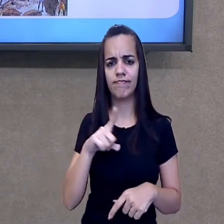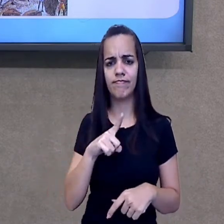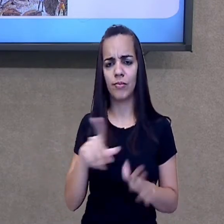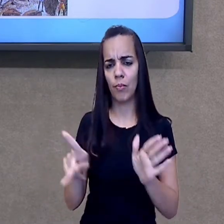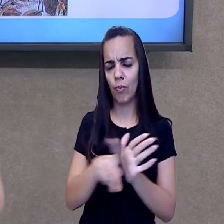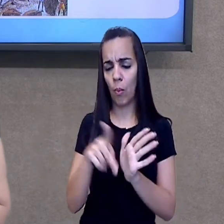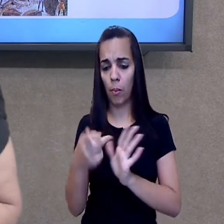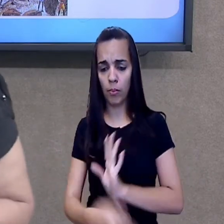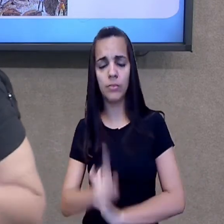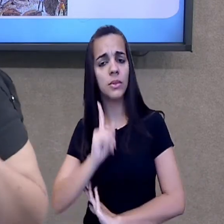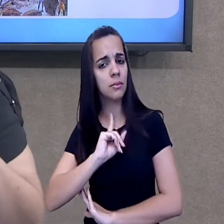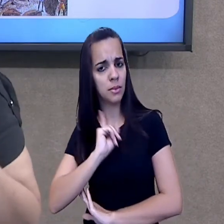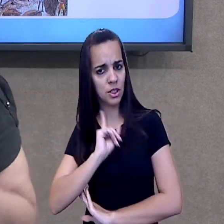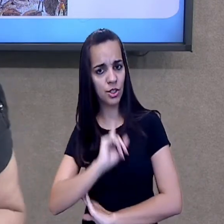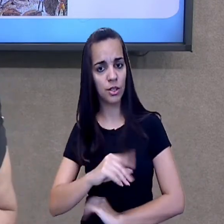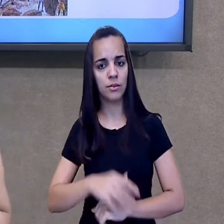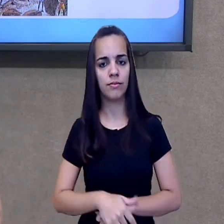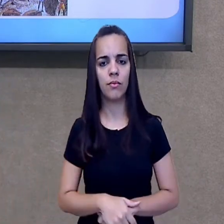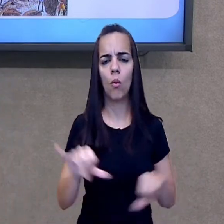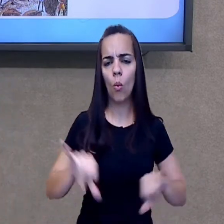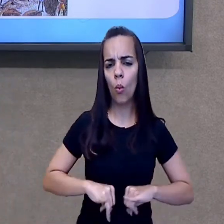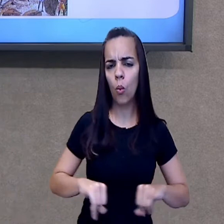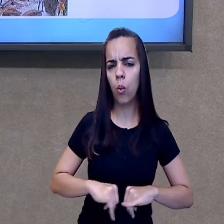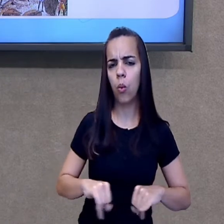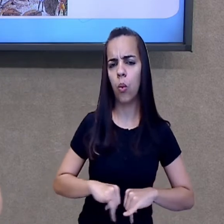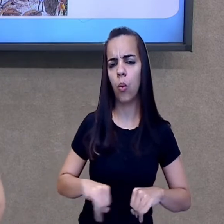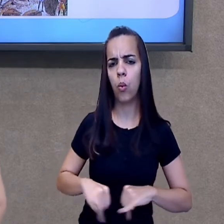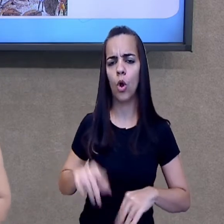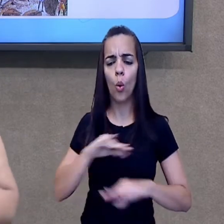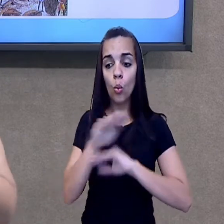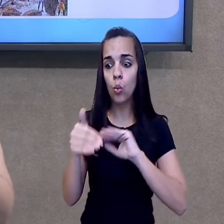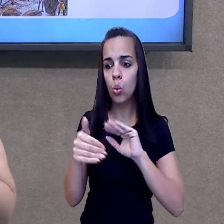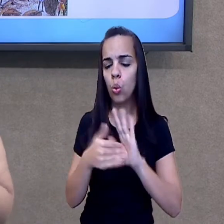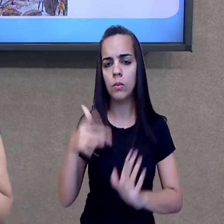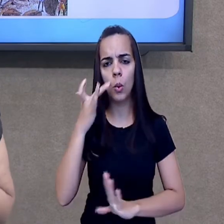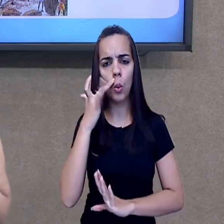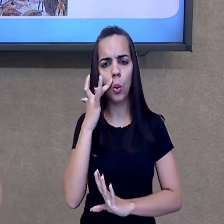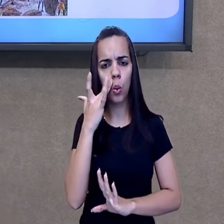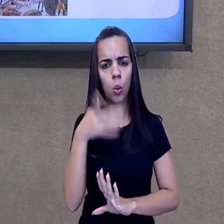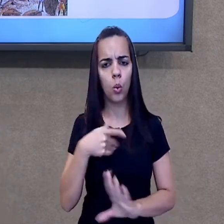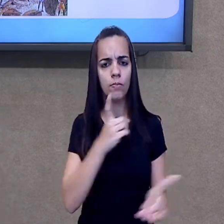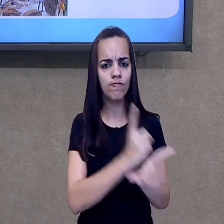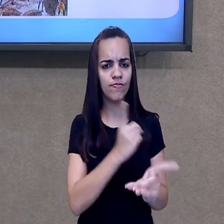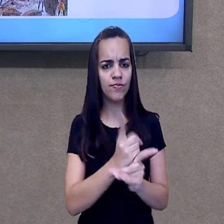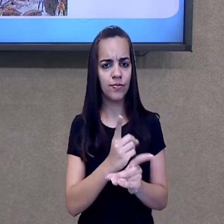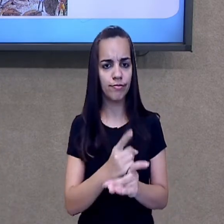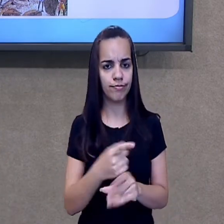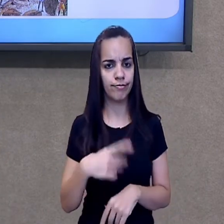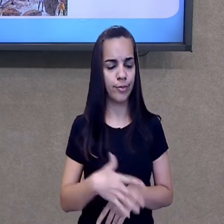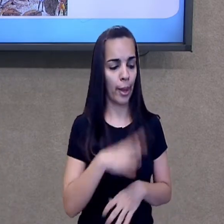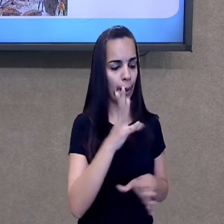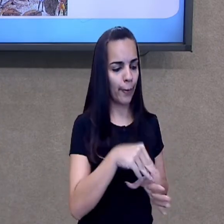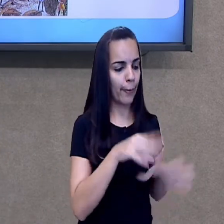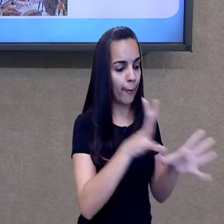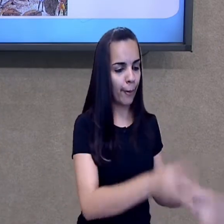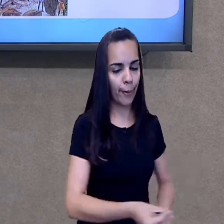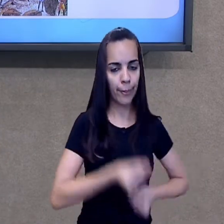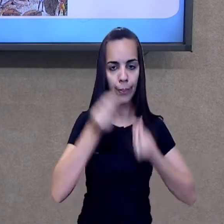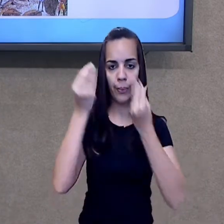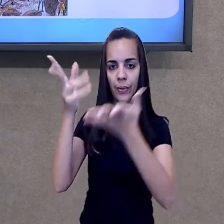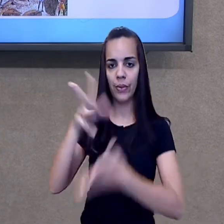Minas Gerais. Todo o ouro encontrado devia-se pagar a quinta parte, ou